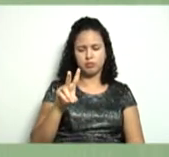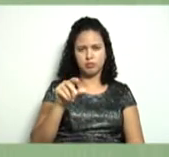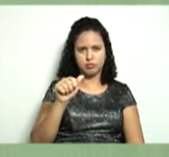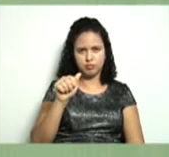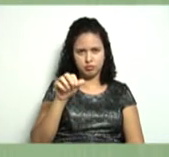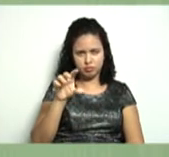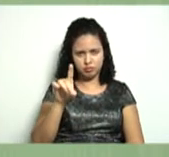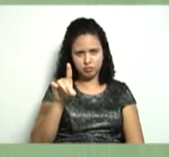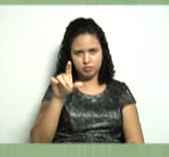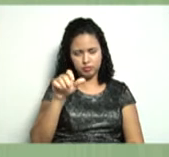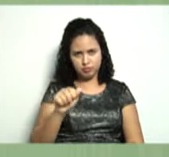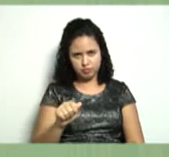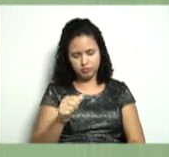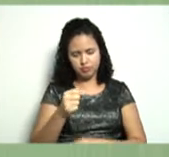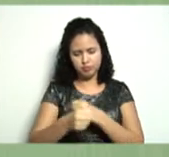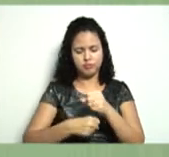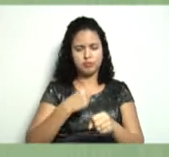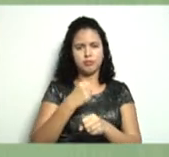desligamento.